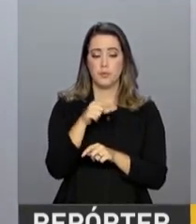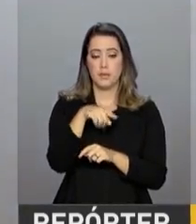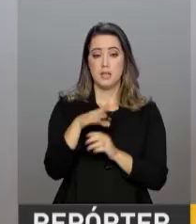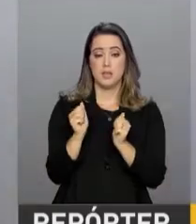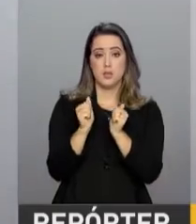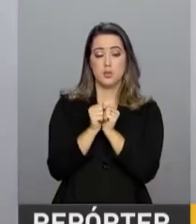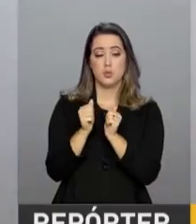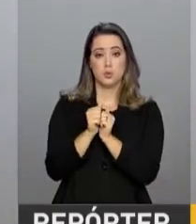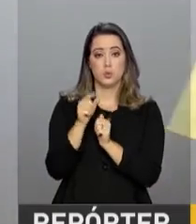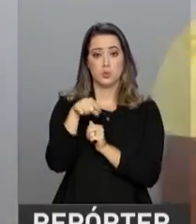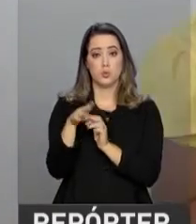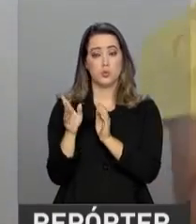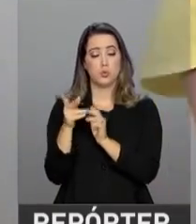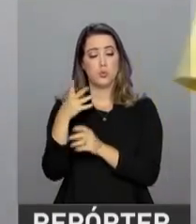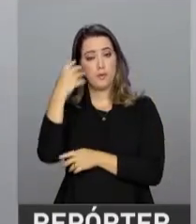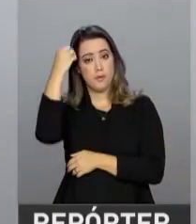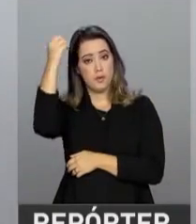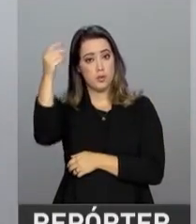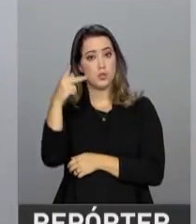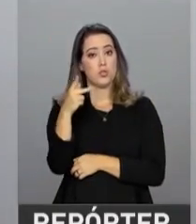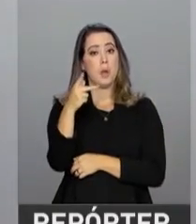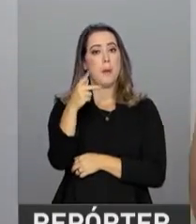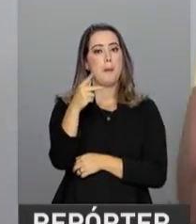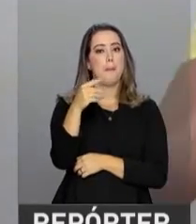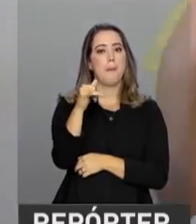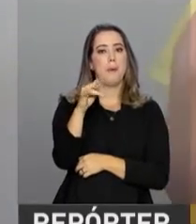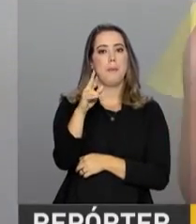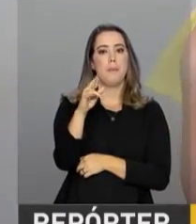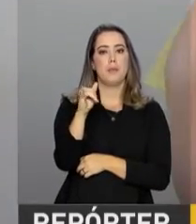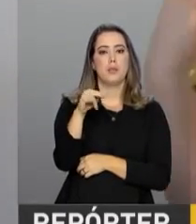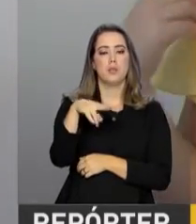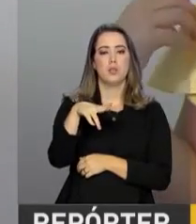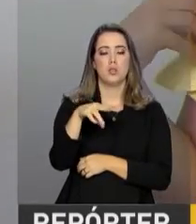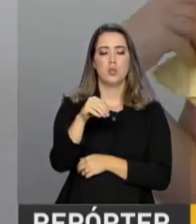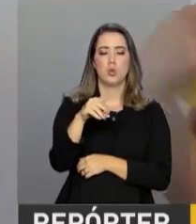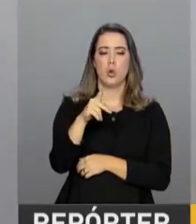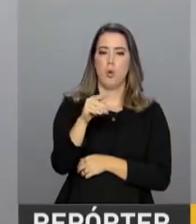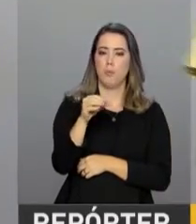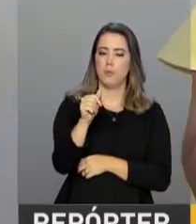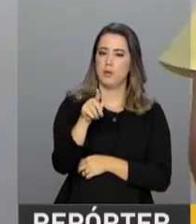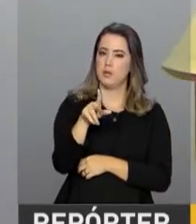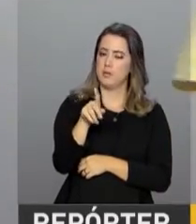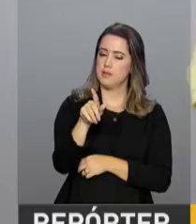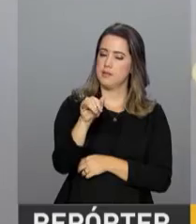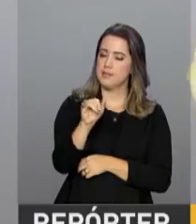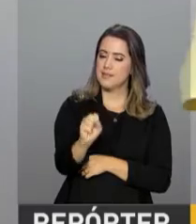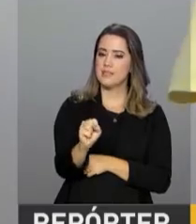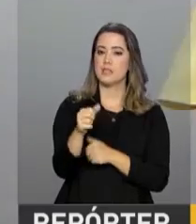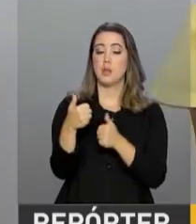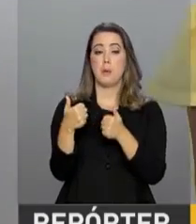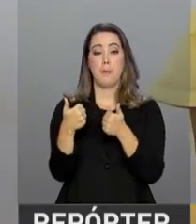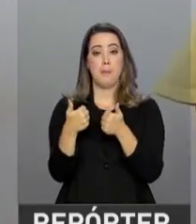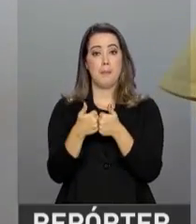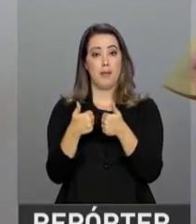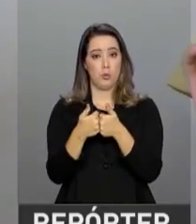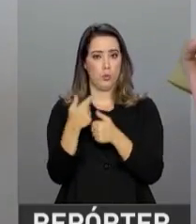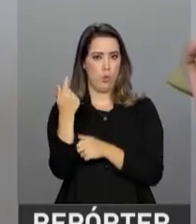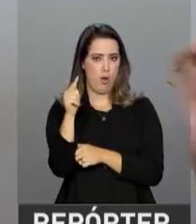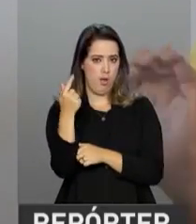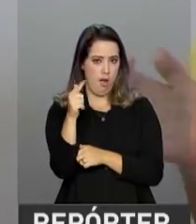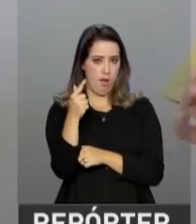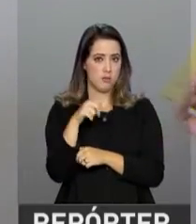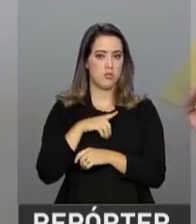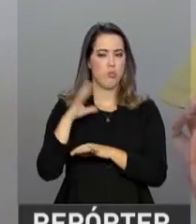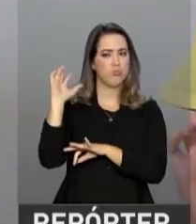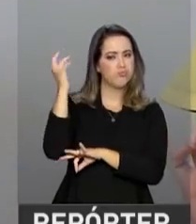com a família para Pirinópolis, cidade goiana localizada a 150 quilômetros de Brasília. Como a região é cercada por matas, ele foi a um